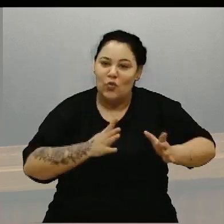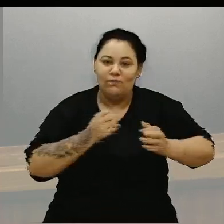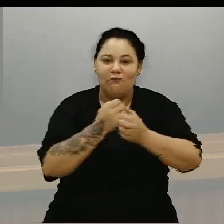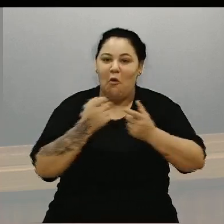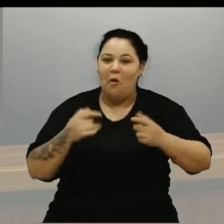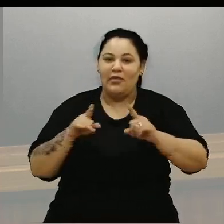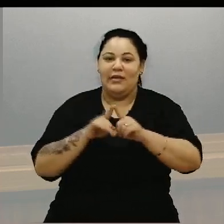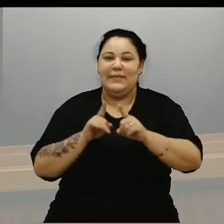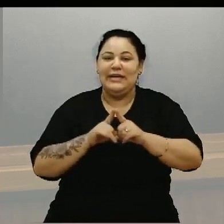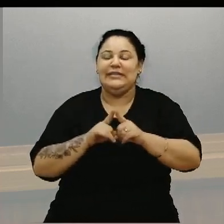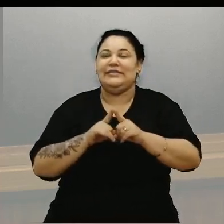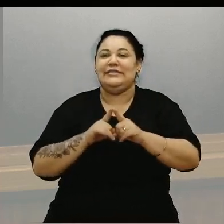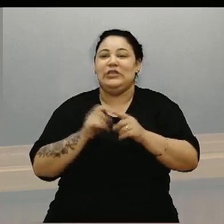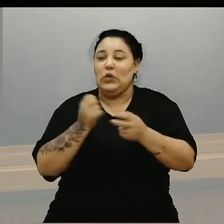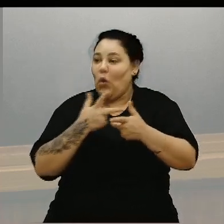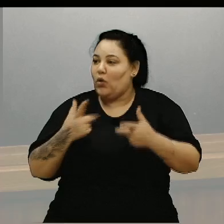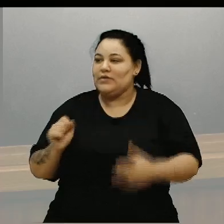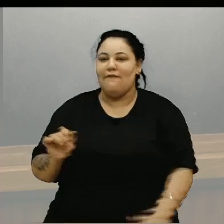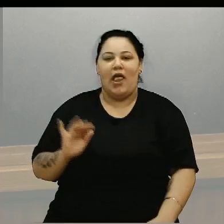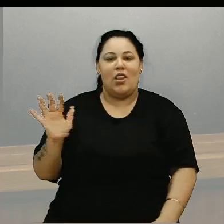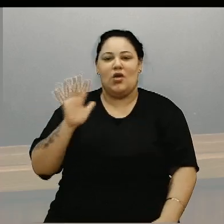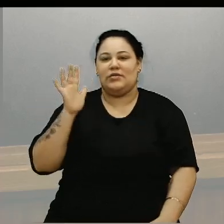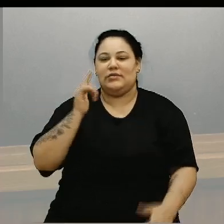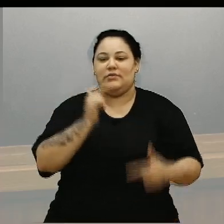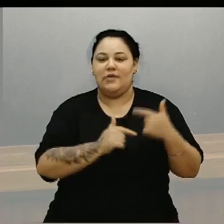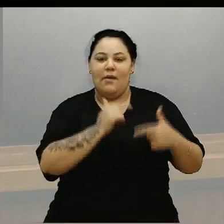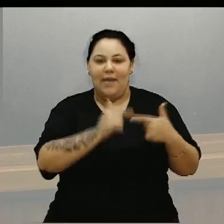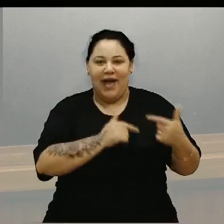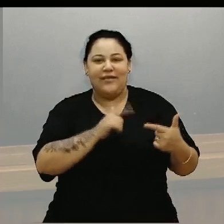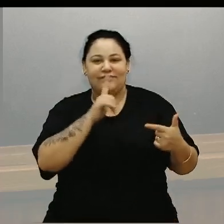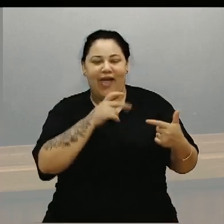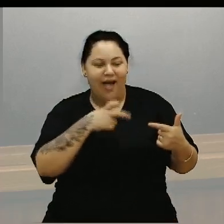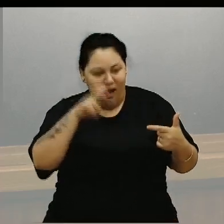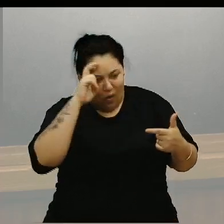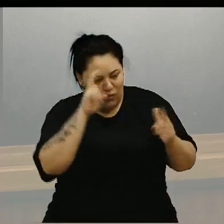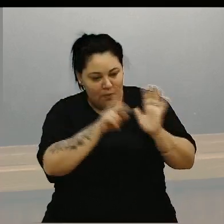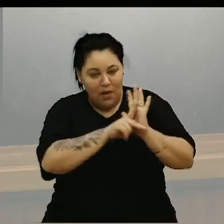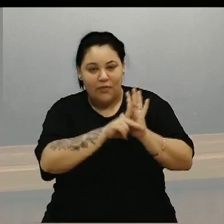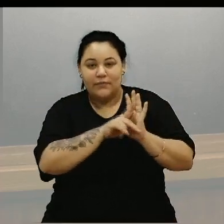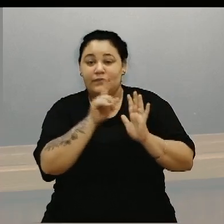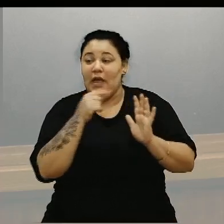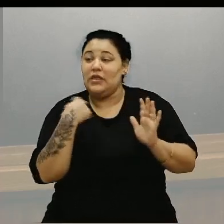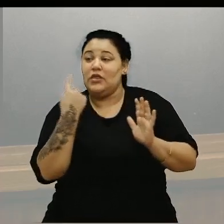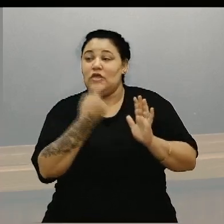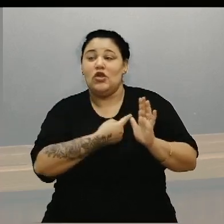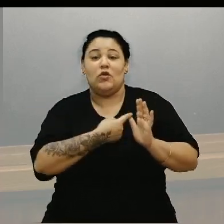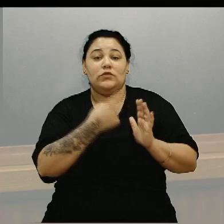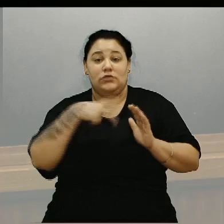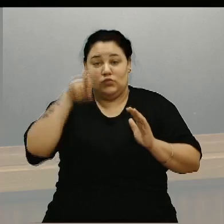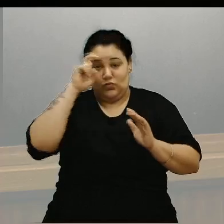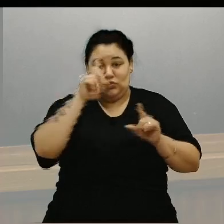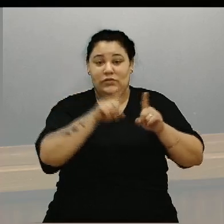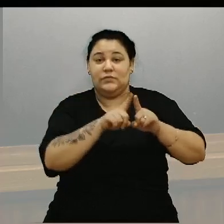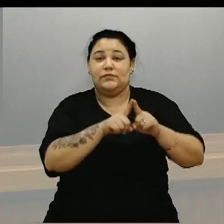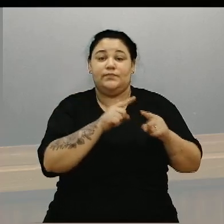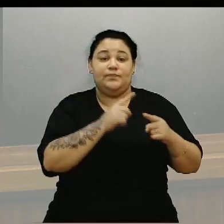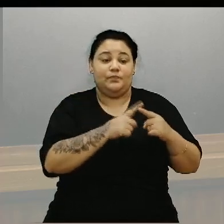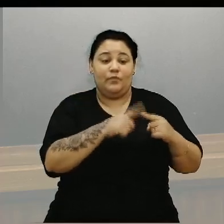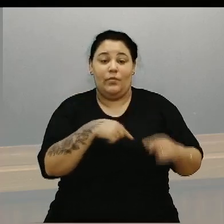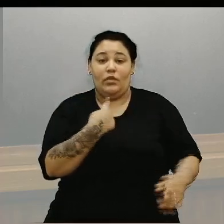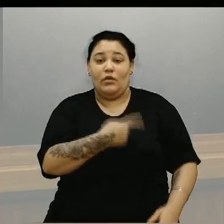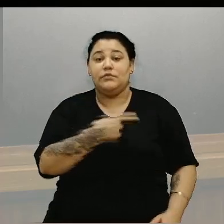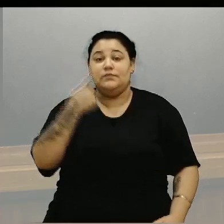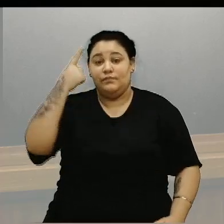e de ação que valorize essa cultura, a nossa cultura, né? Porque se nós formos